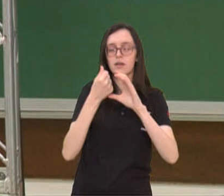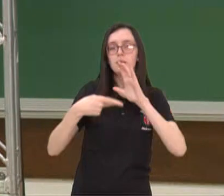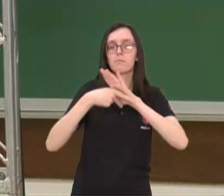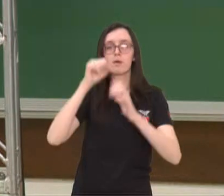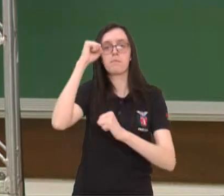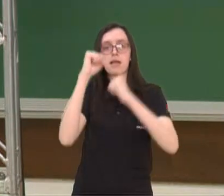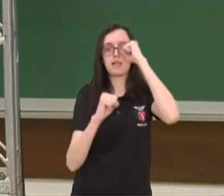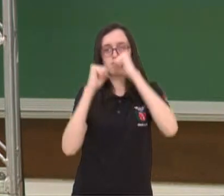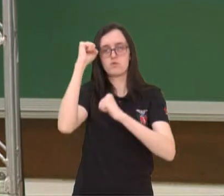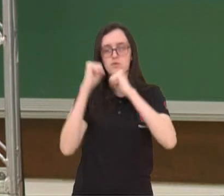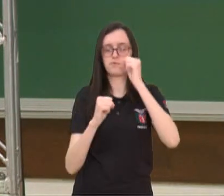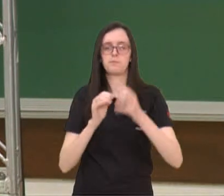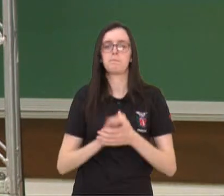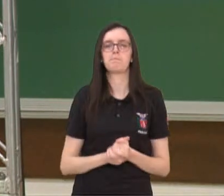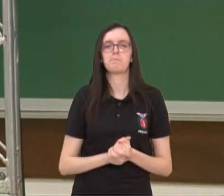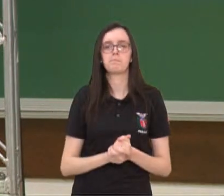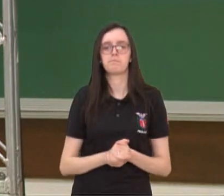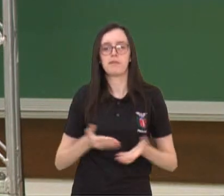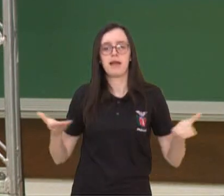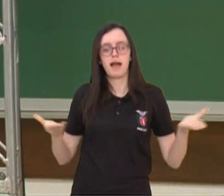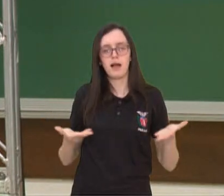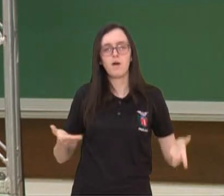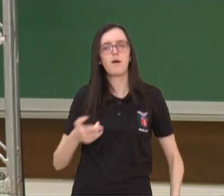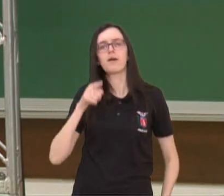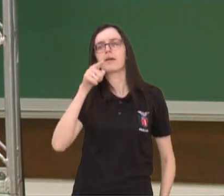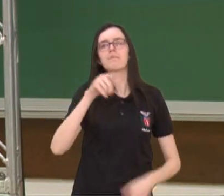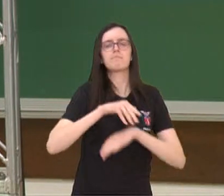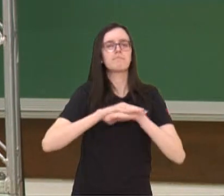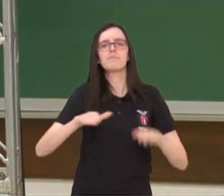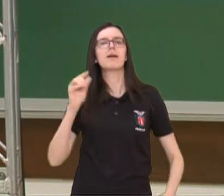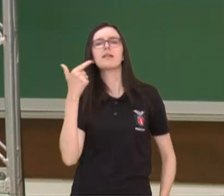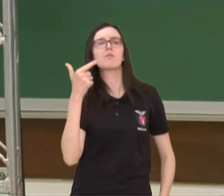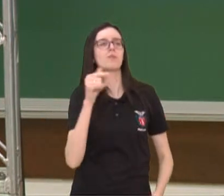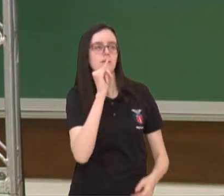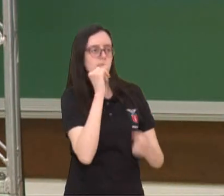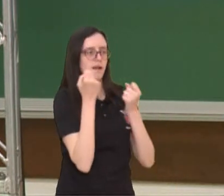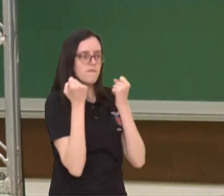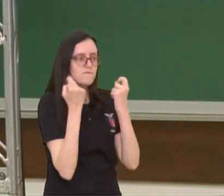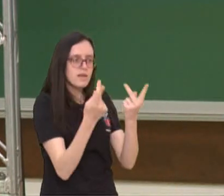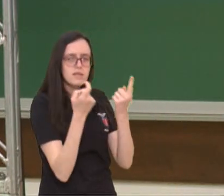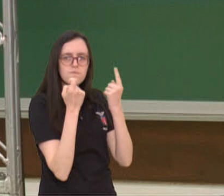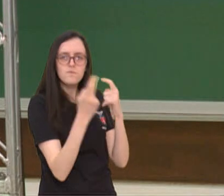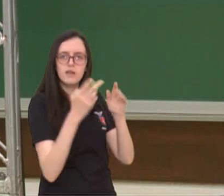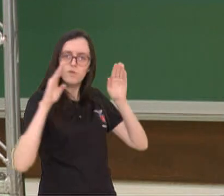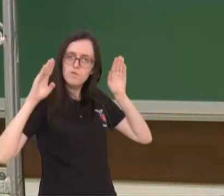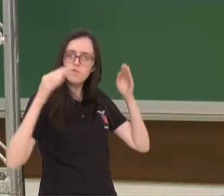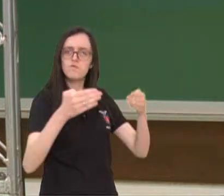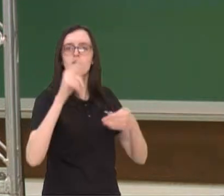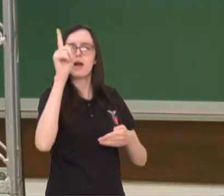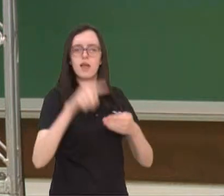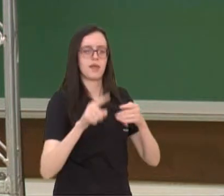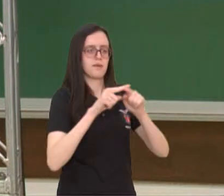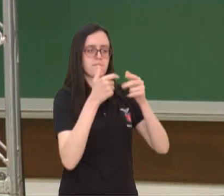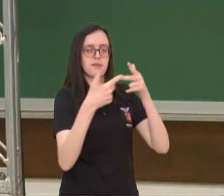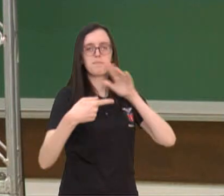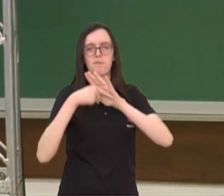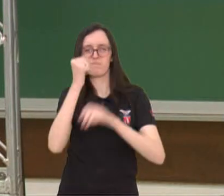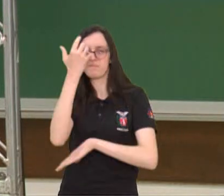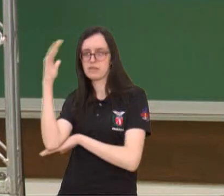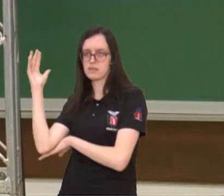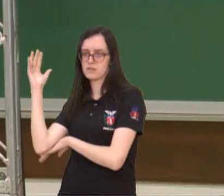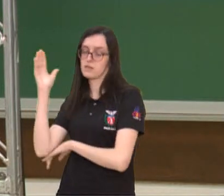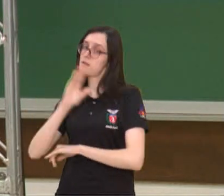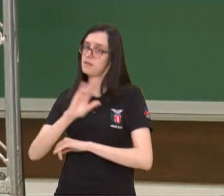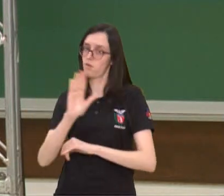industrial. Agora, na verdade, você não tem mais a venda especificamente da matéria-prima em